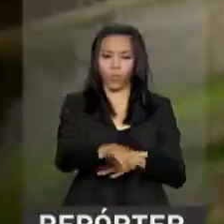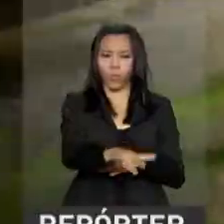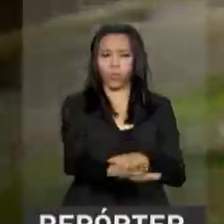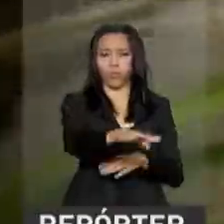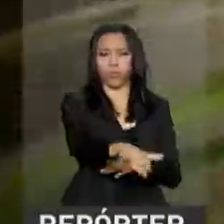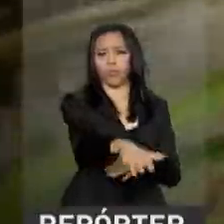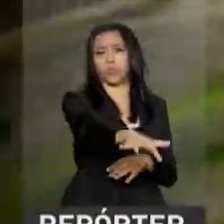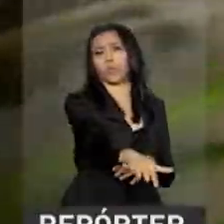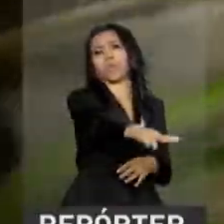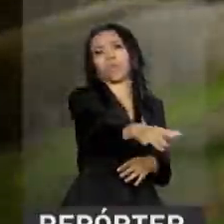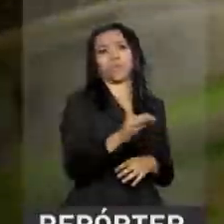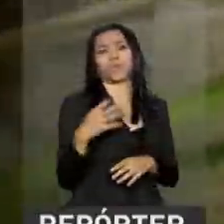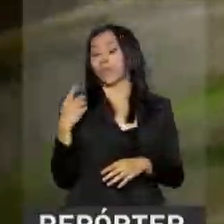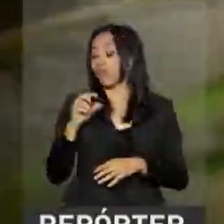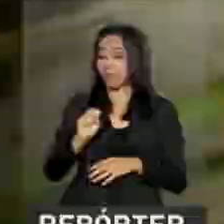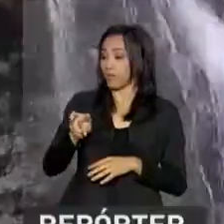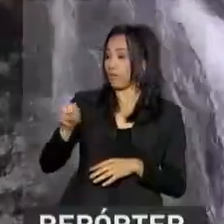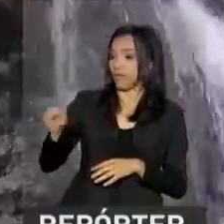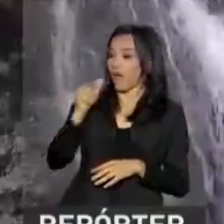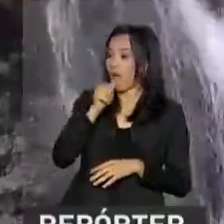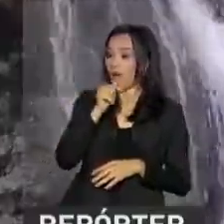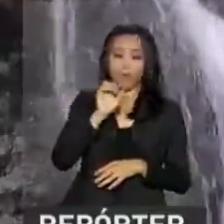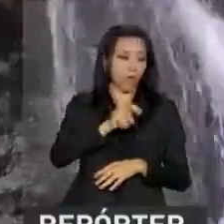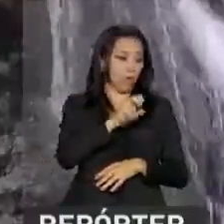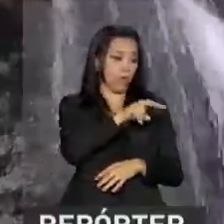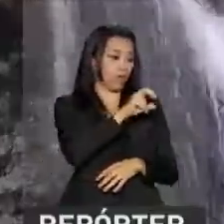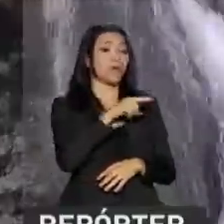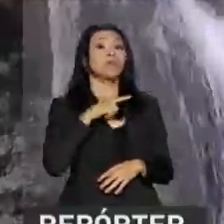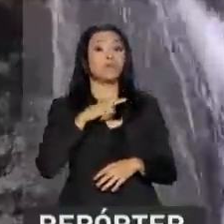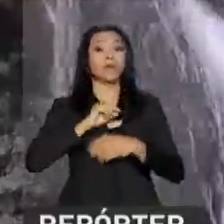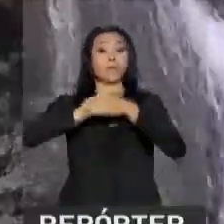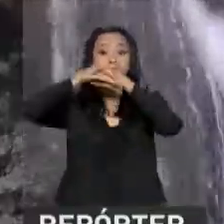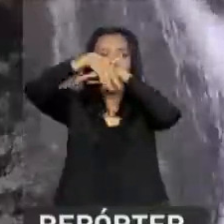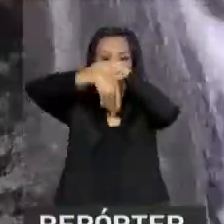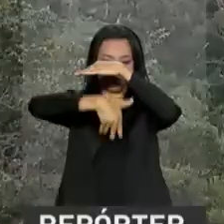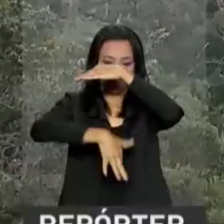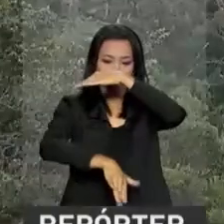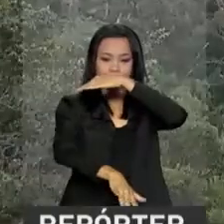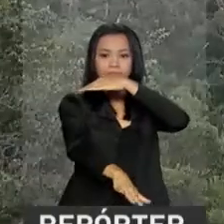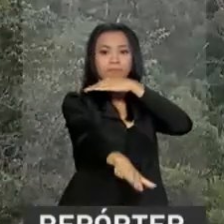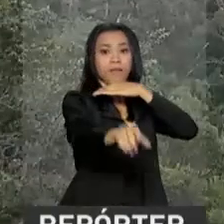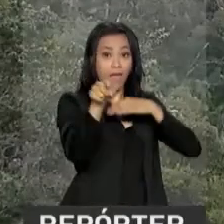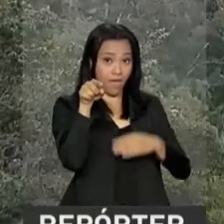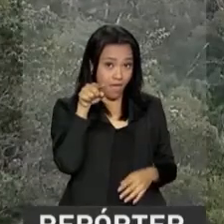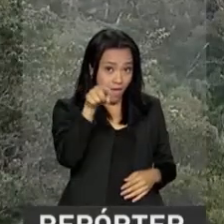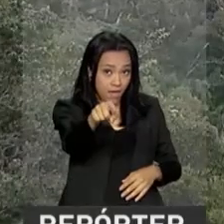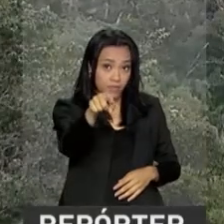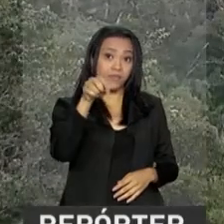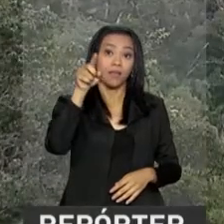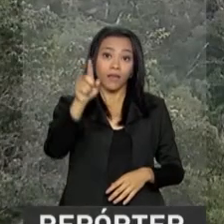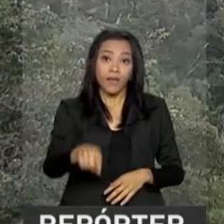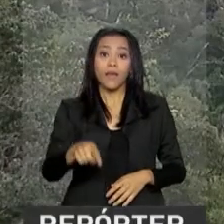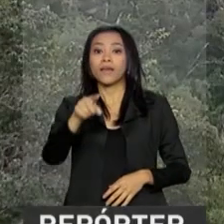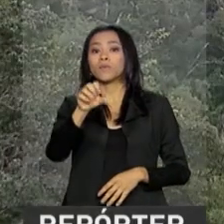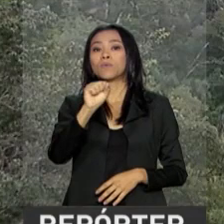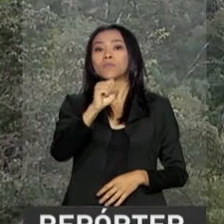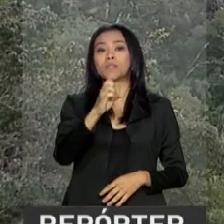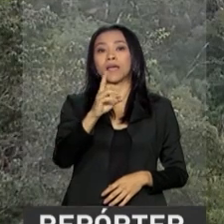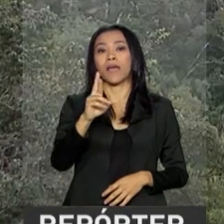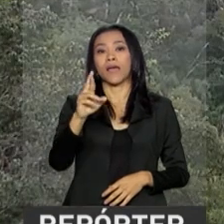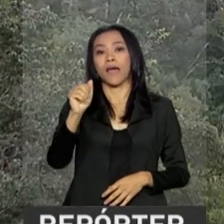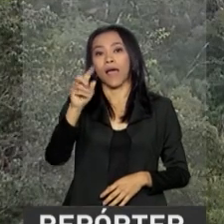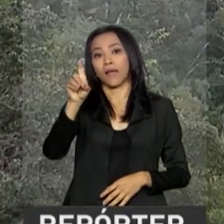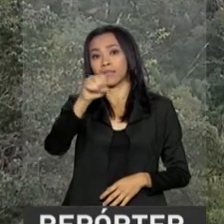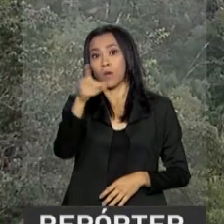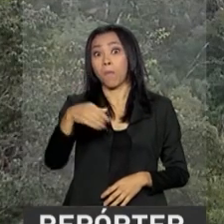água jorrando de todos os lados e cachoeiras para ninguém botar defeito esta aqui é cachoeira do cerradão com mais de